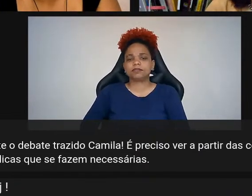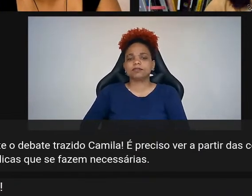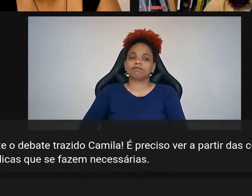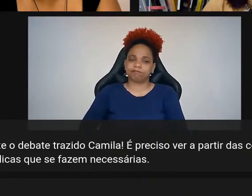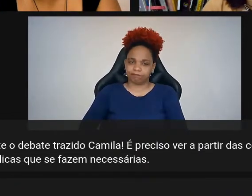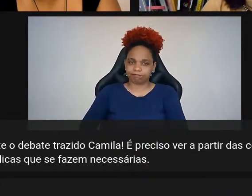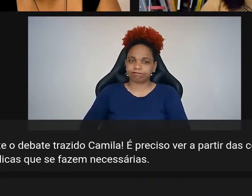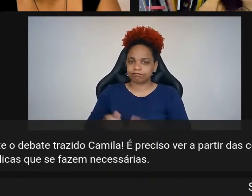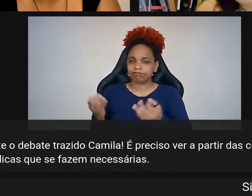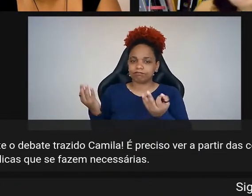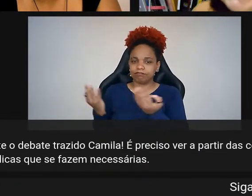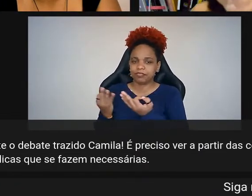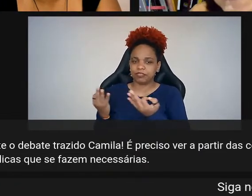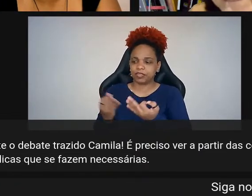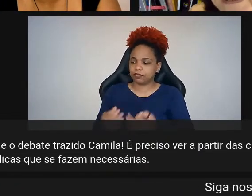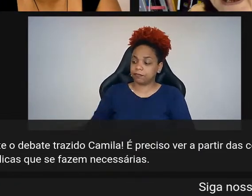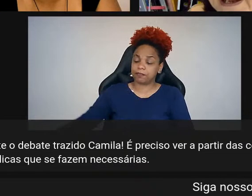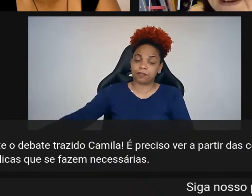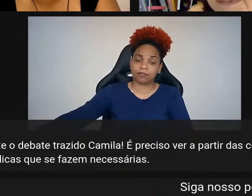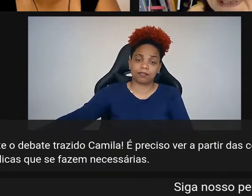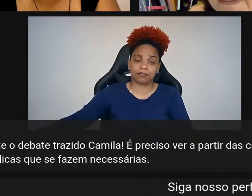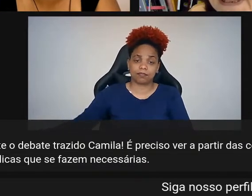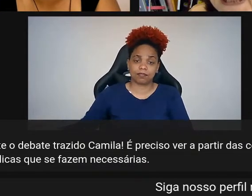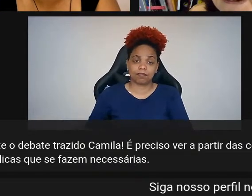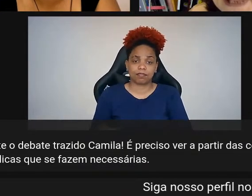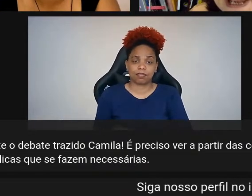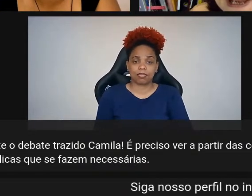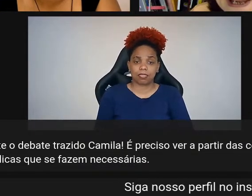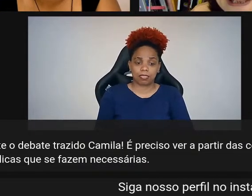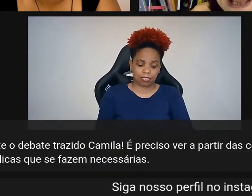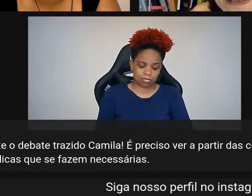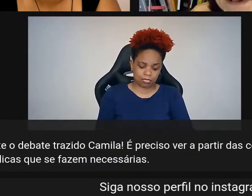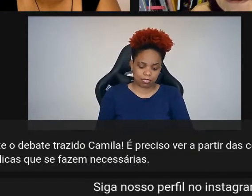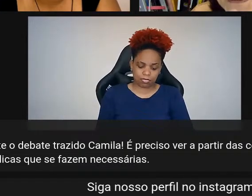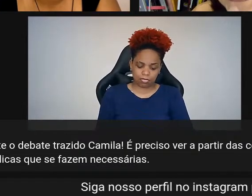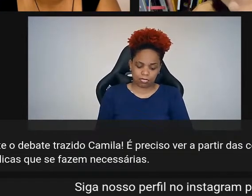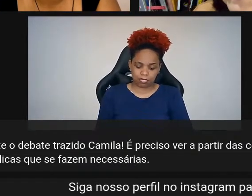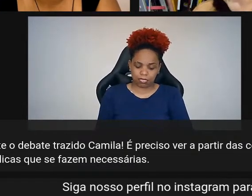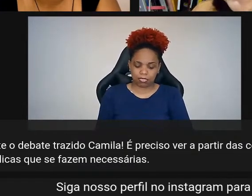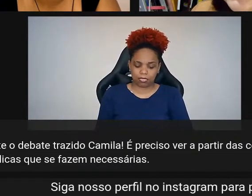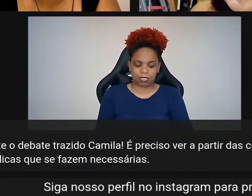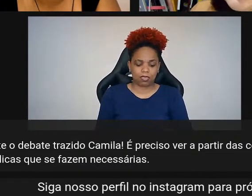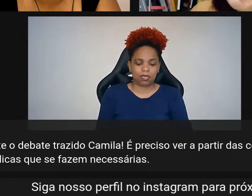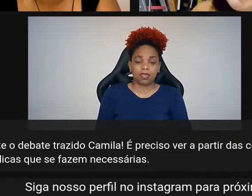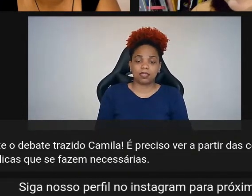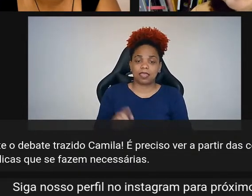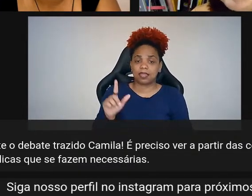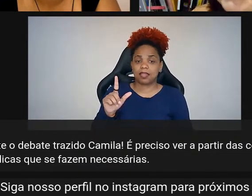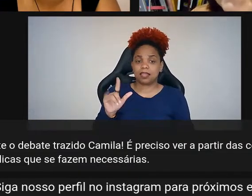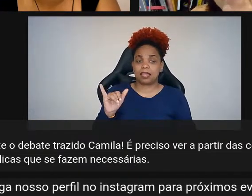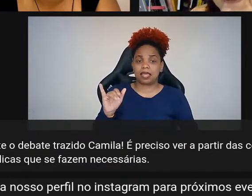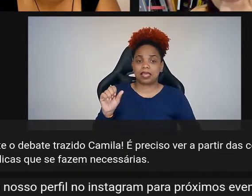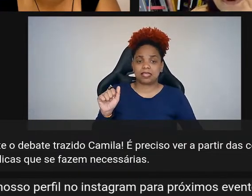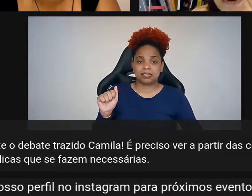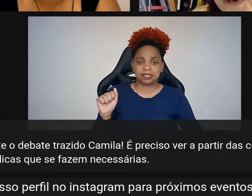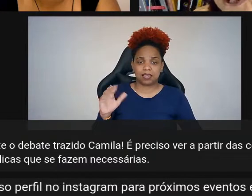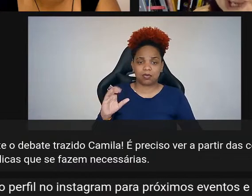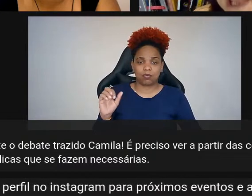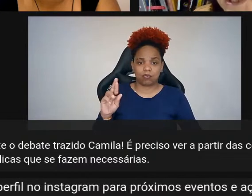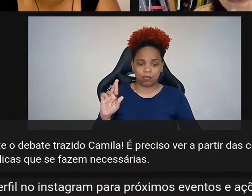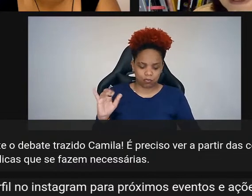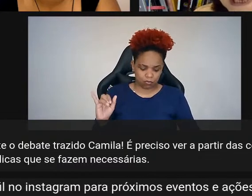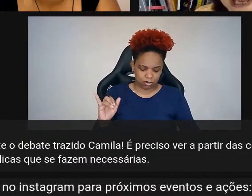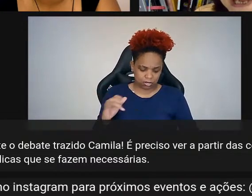Perfeito. Nós temos aqui a observação da Laysa Cury. A falta de